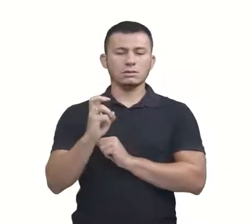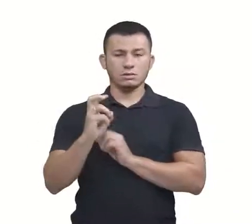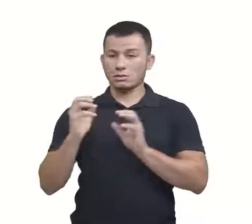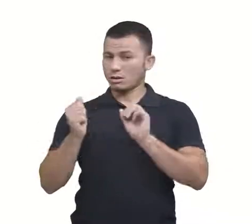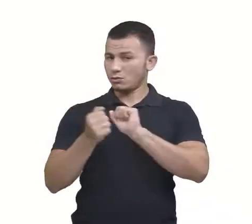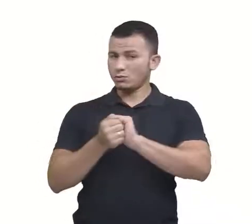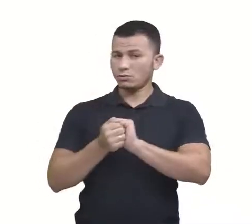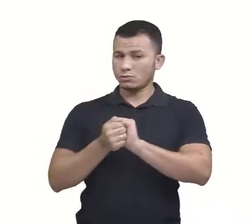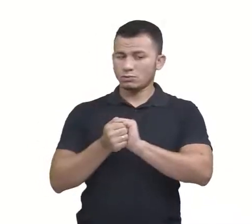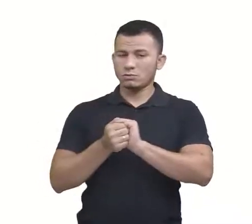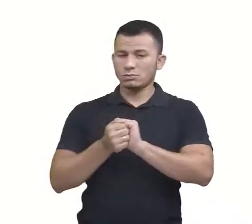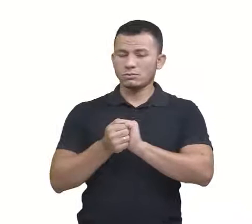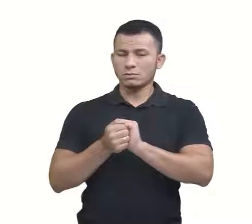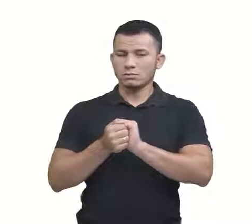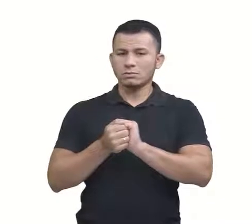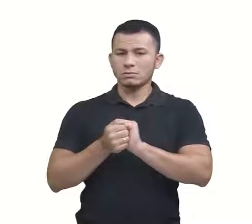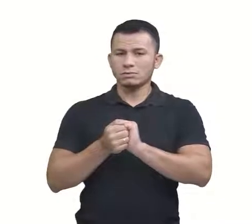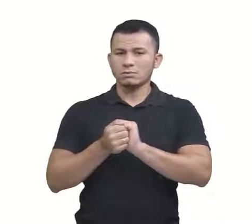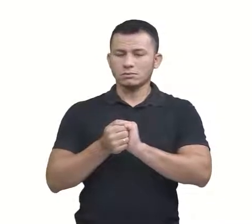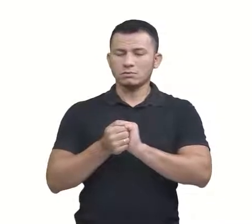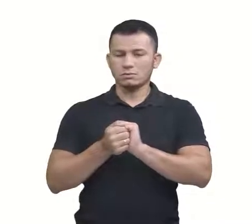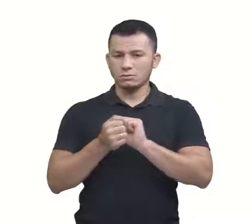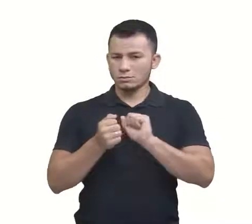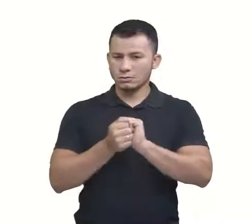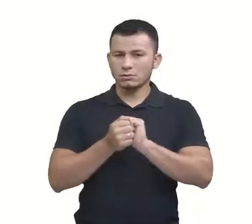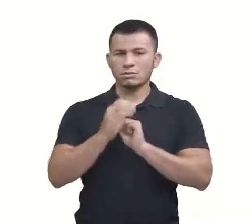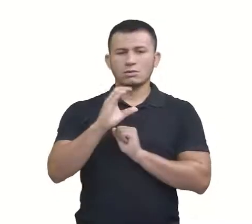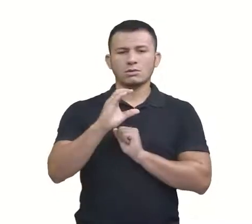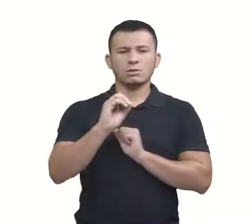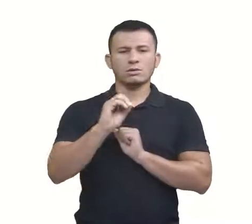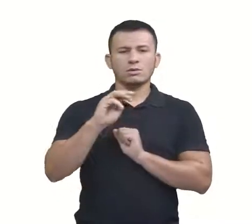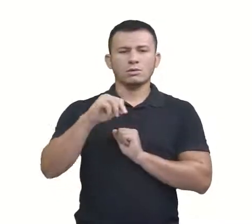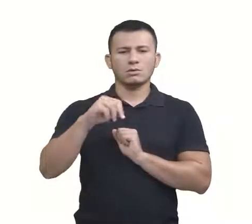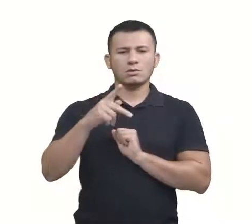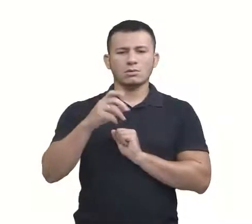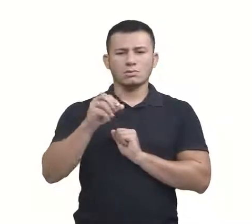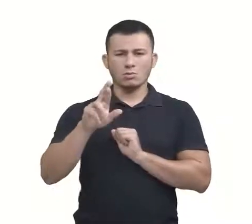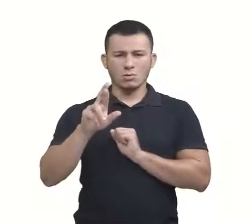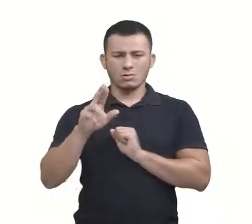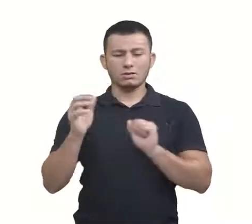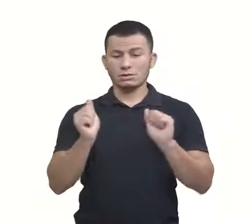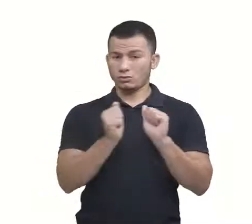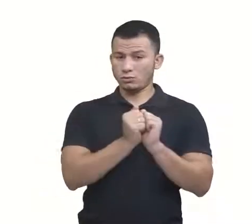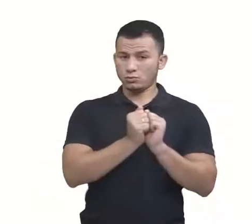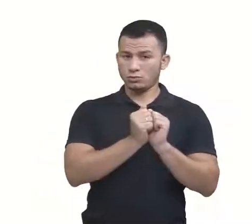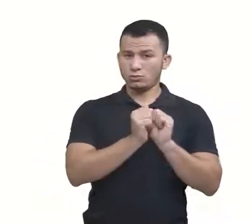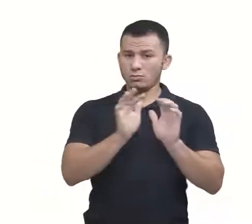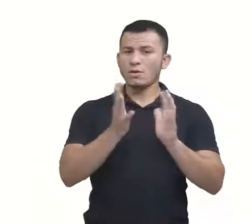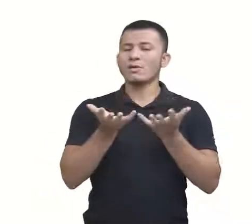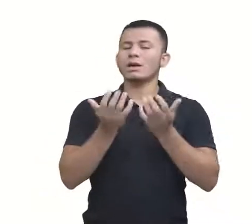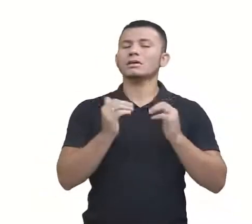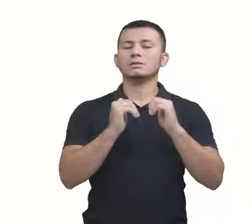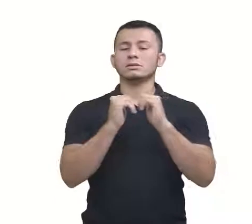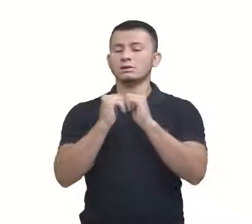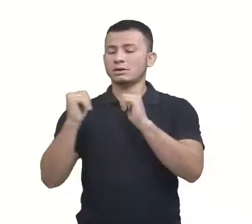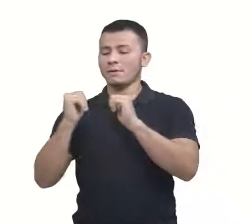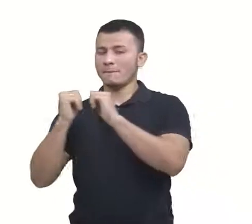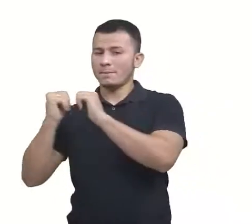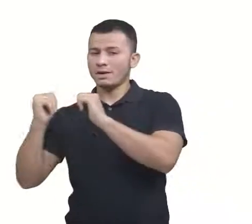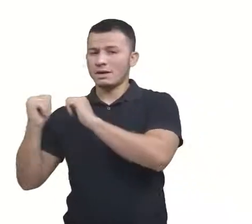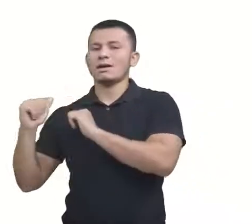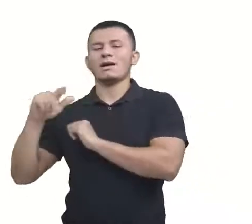135 ele está composto eles estão juntos e quando eu separo eu